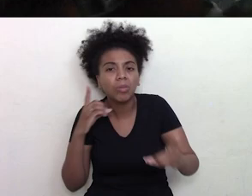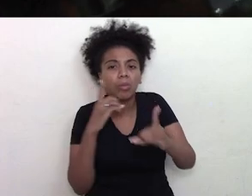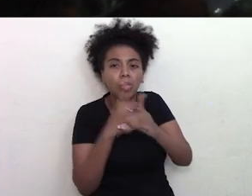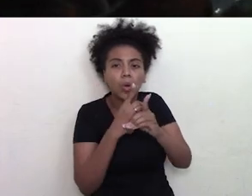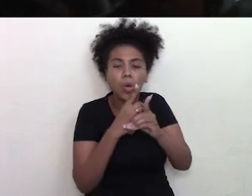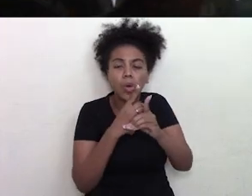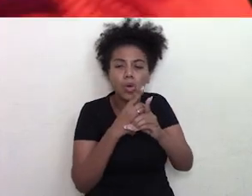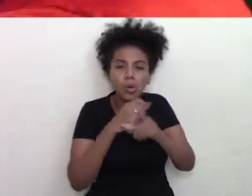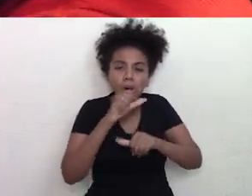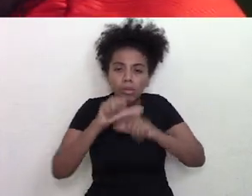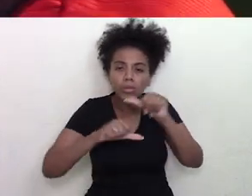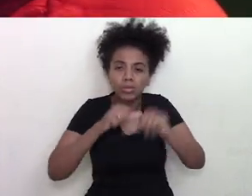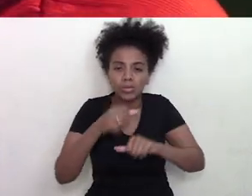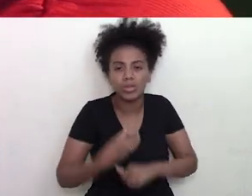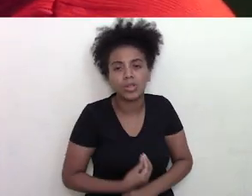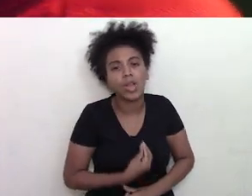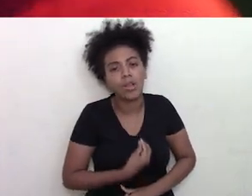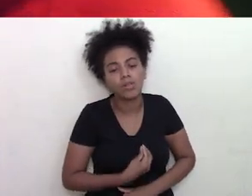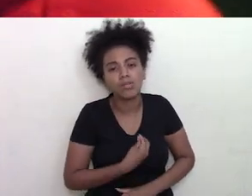dia.